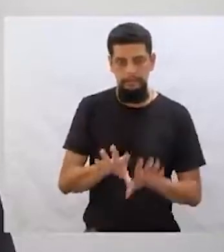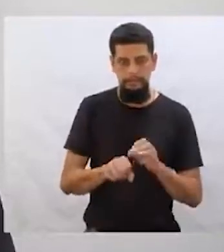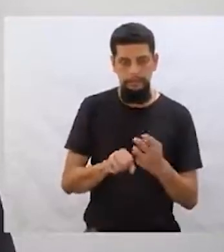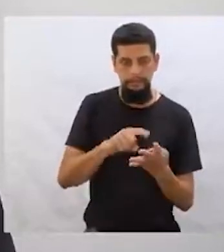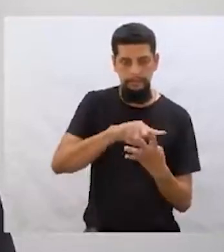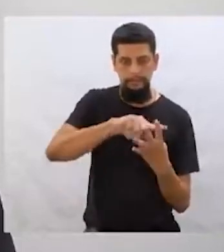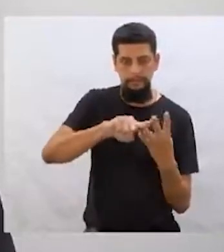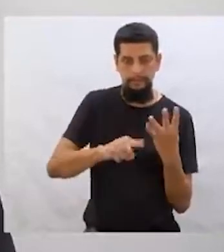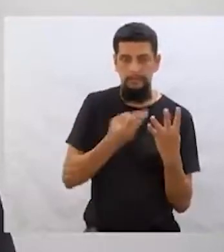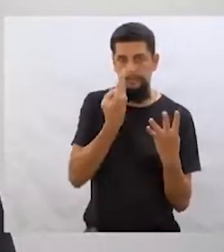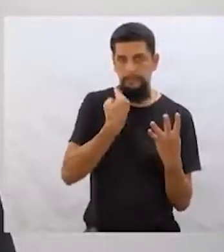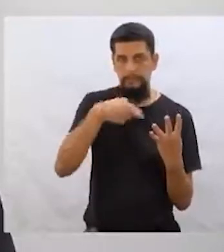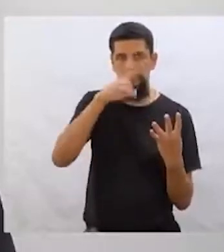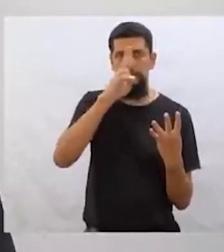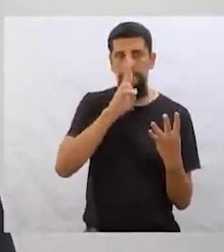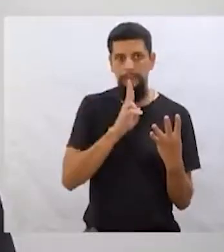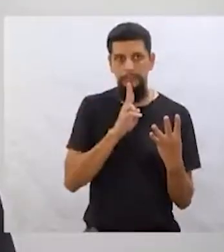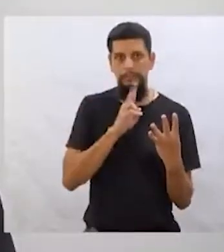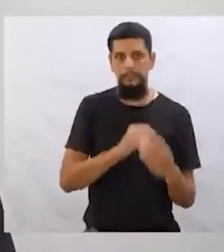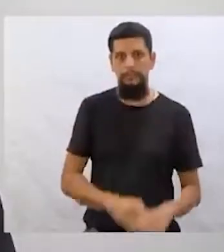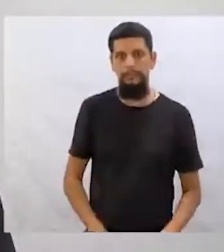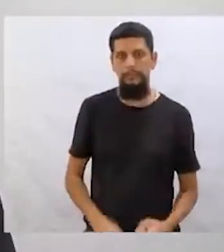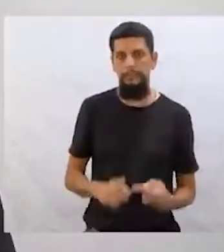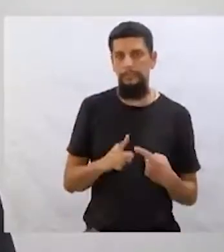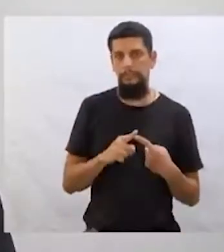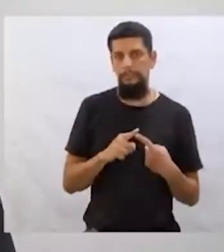4 palitos.